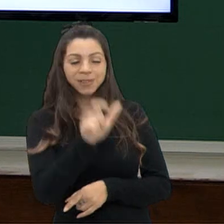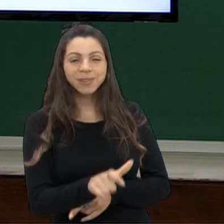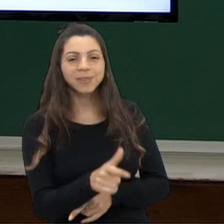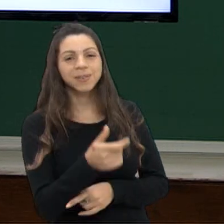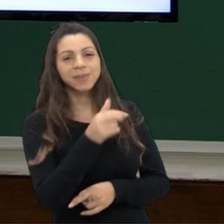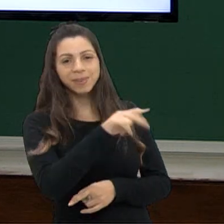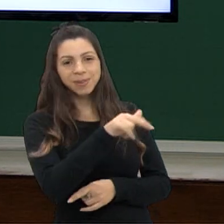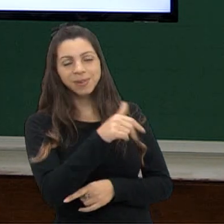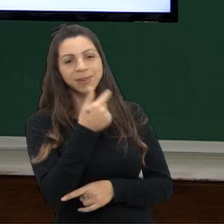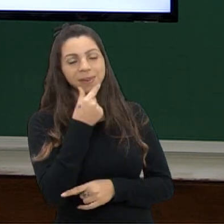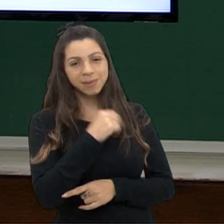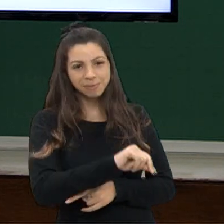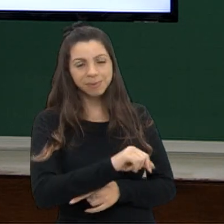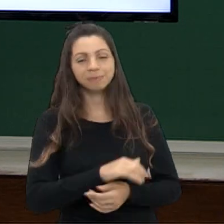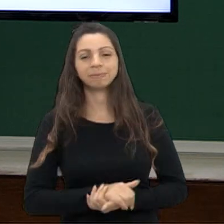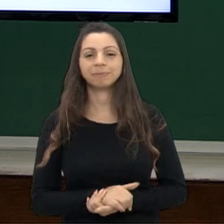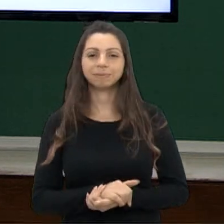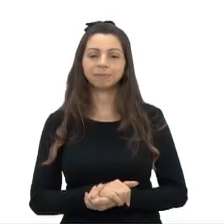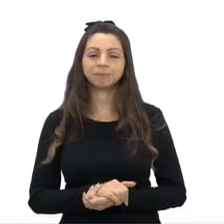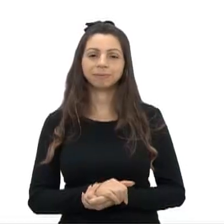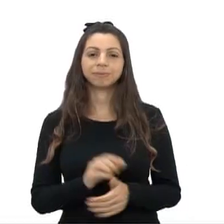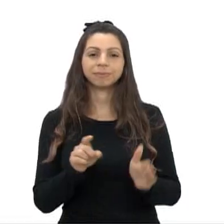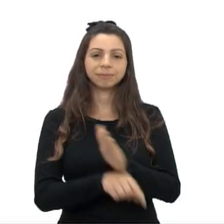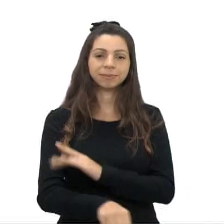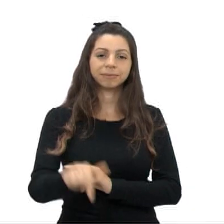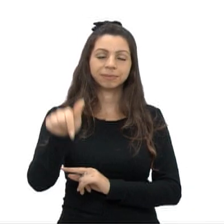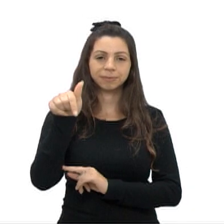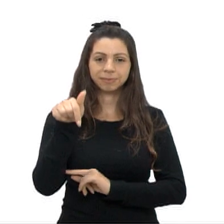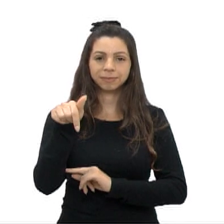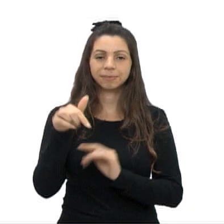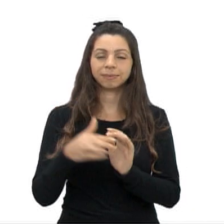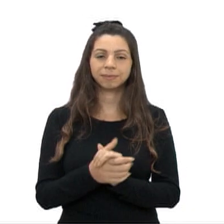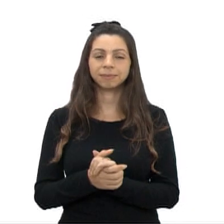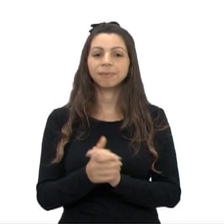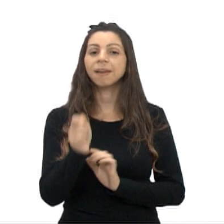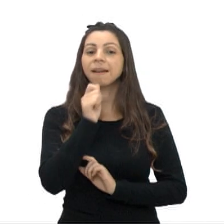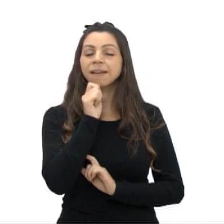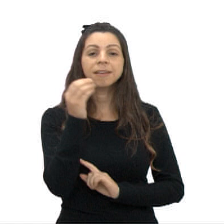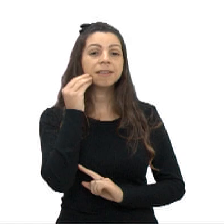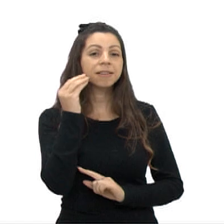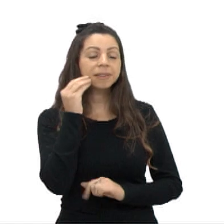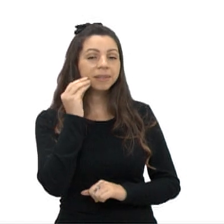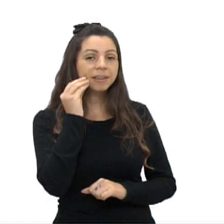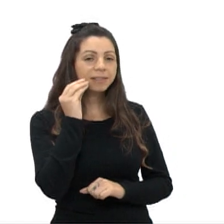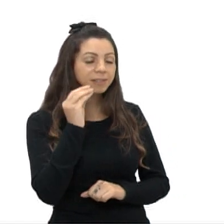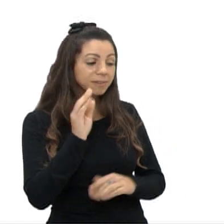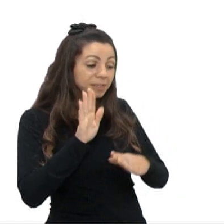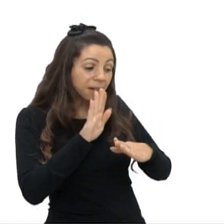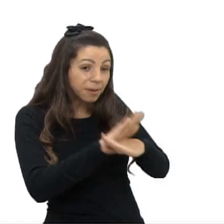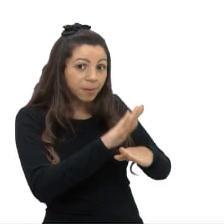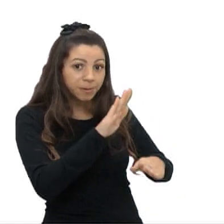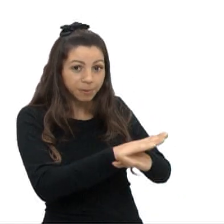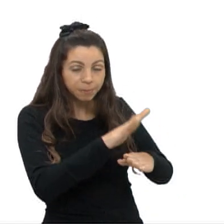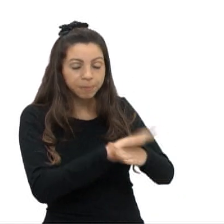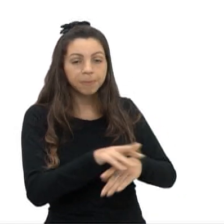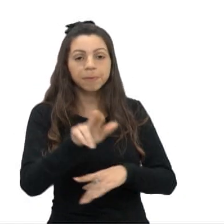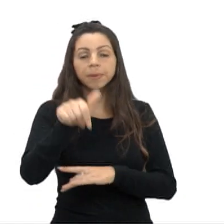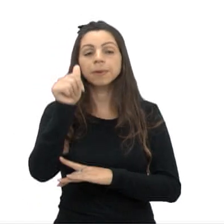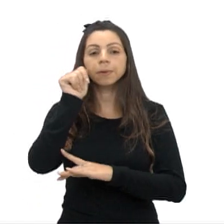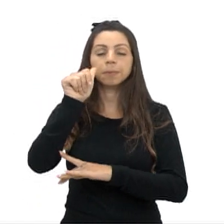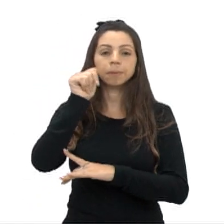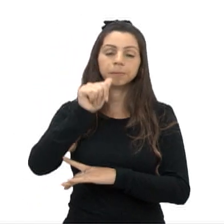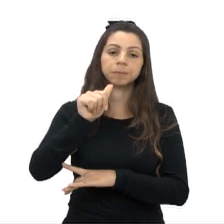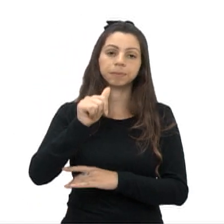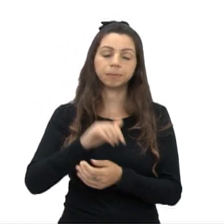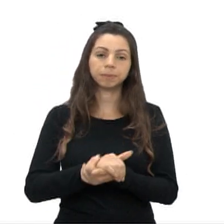comigo a pergunta de número 7. Ainda, na tentativa de consolar, a irmã de Tavinho sugere: